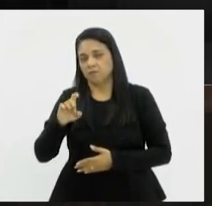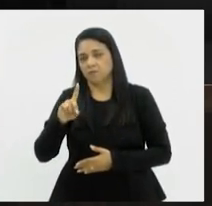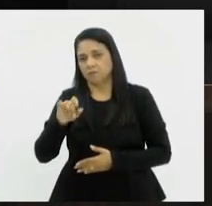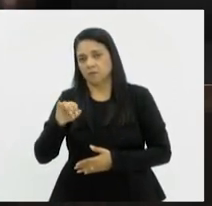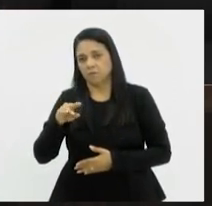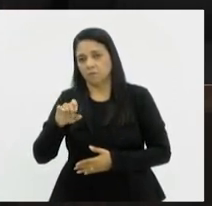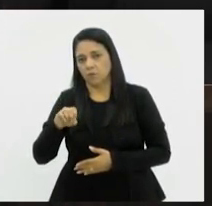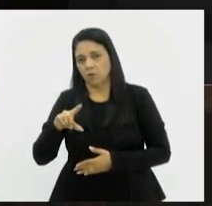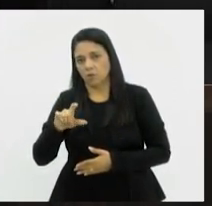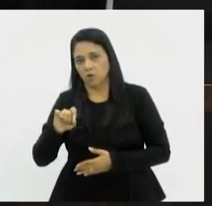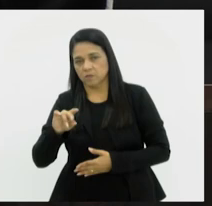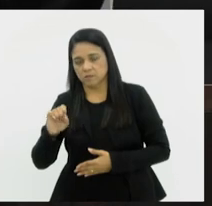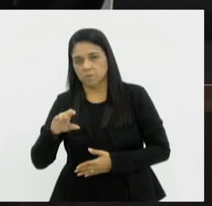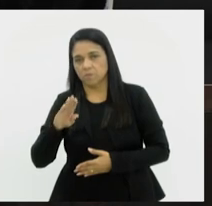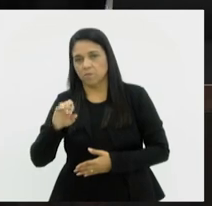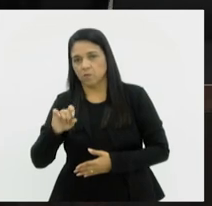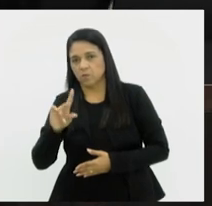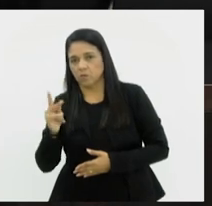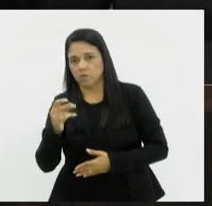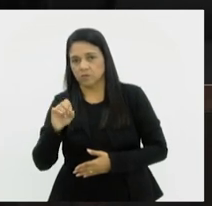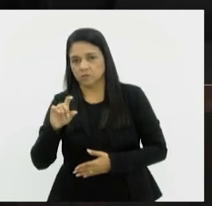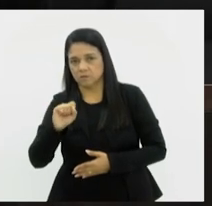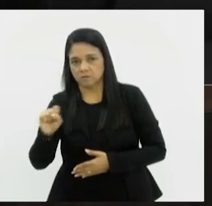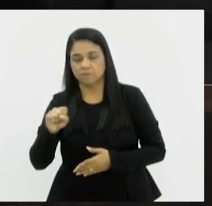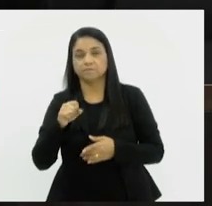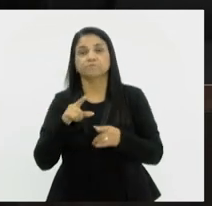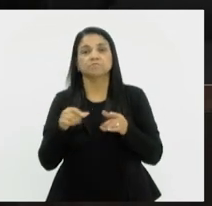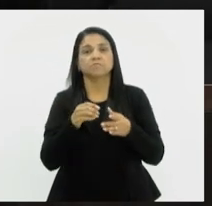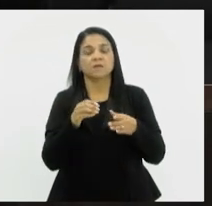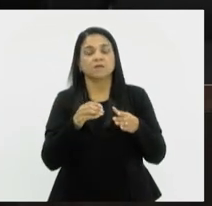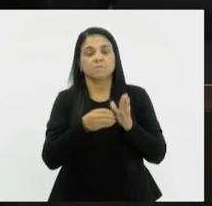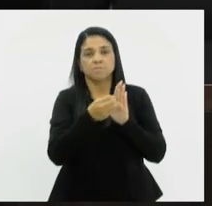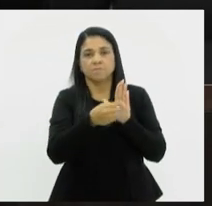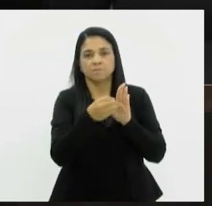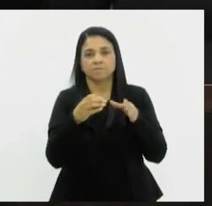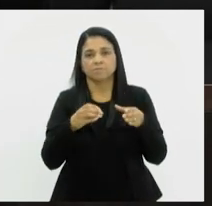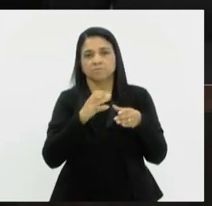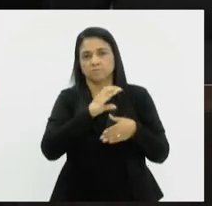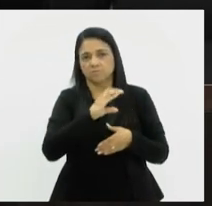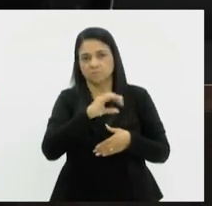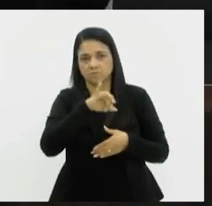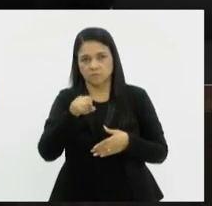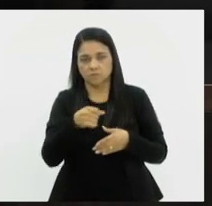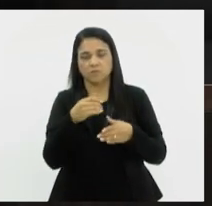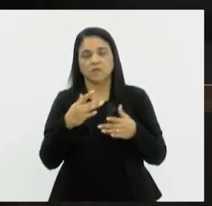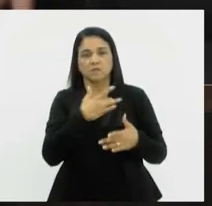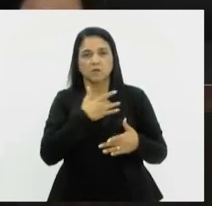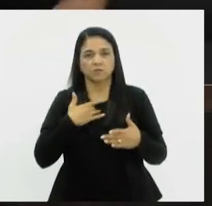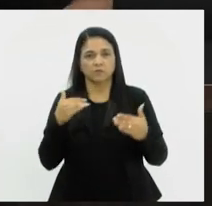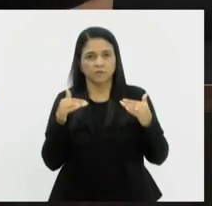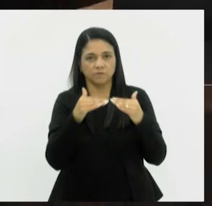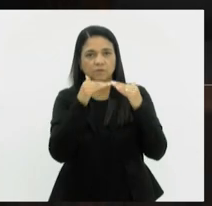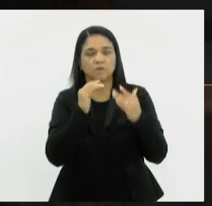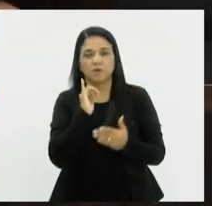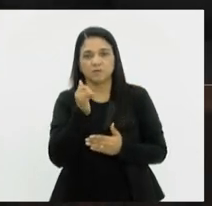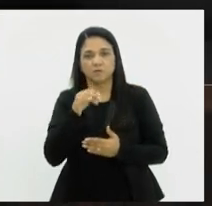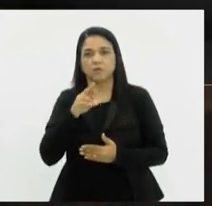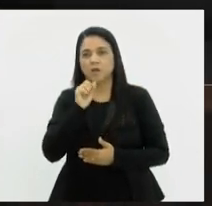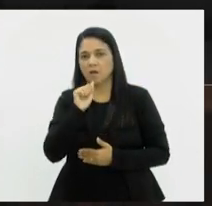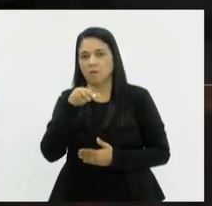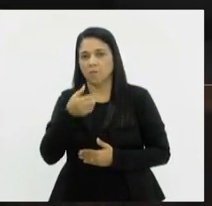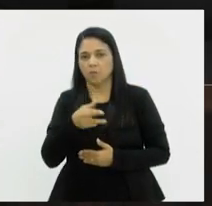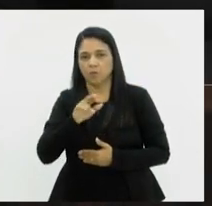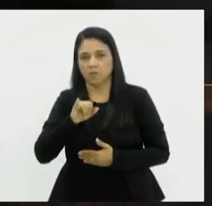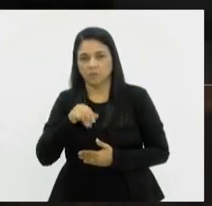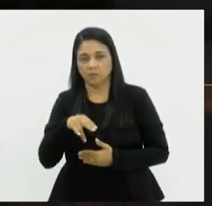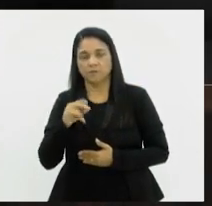EB. Pareceres das comissões Constituição e Justiça pela Legalidade e de Saúde favorável. Relatores, deputados Rodrigo Amorim e Vitor